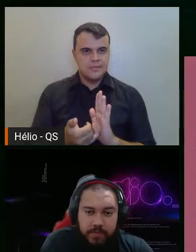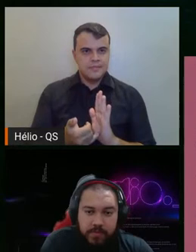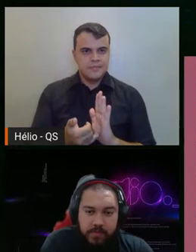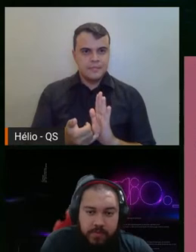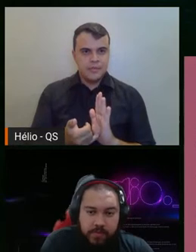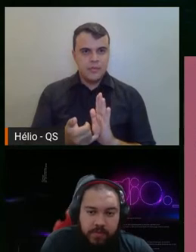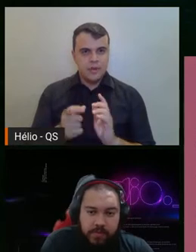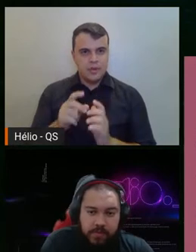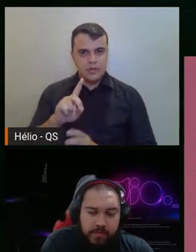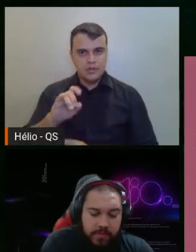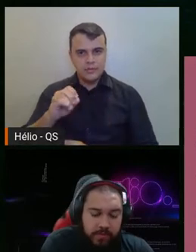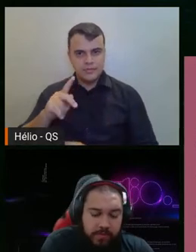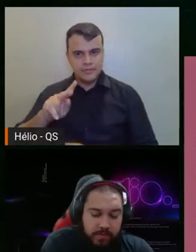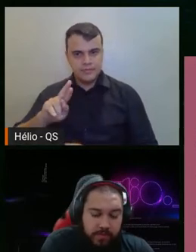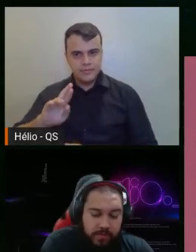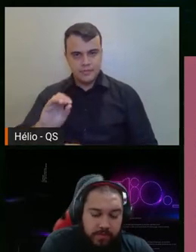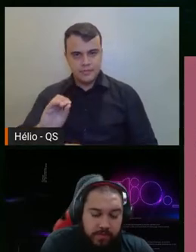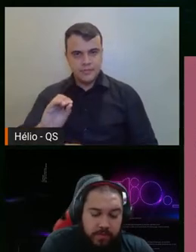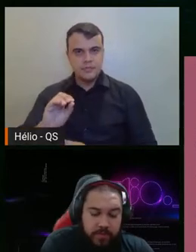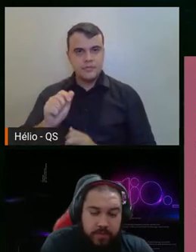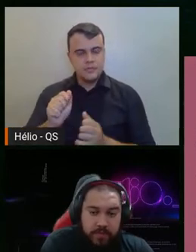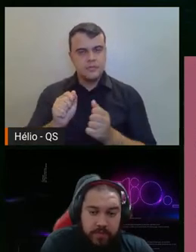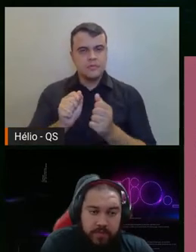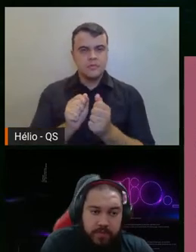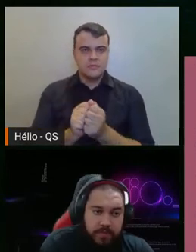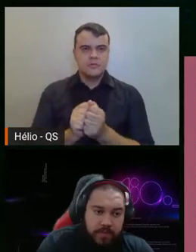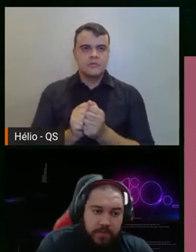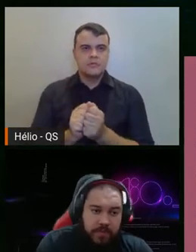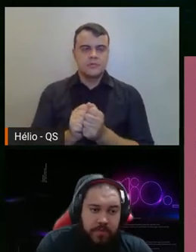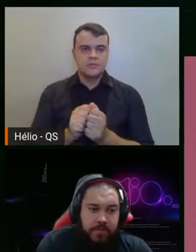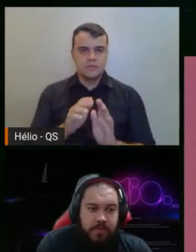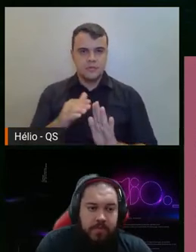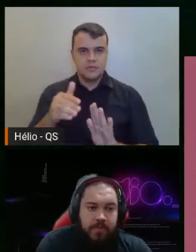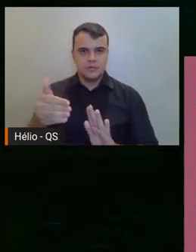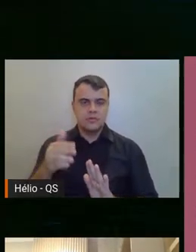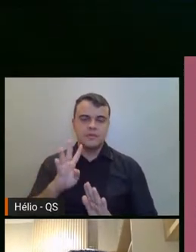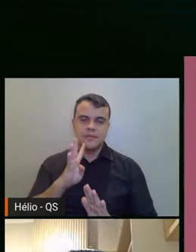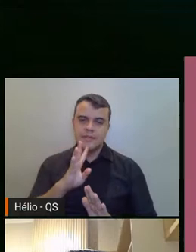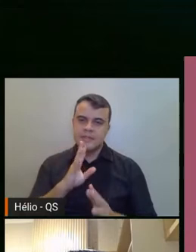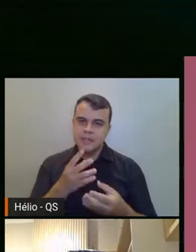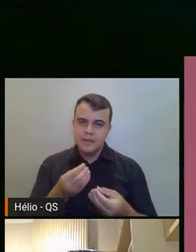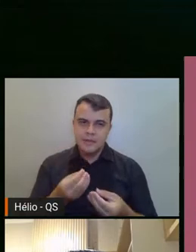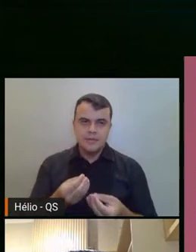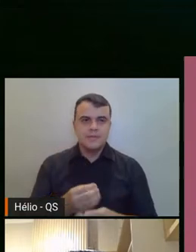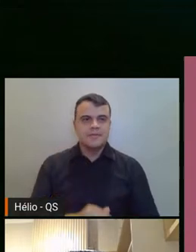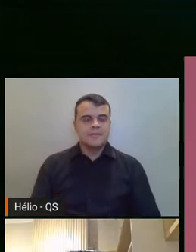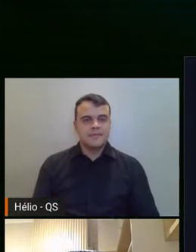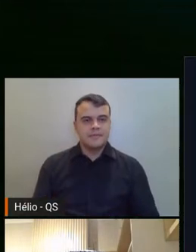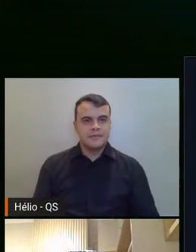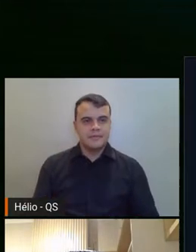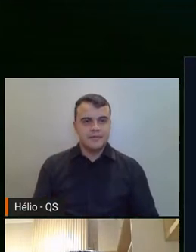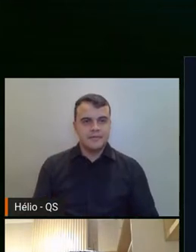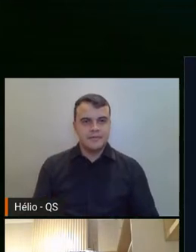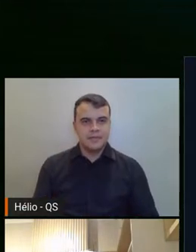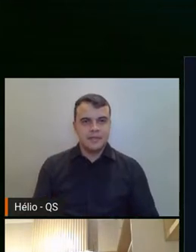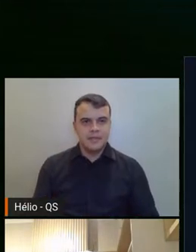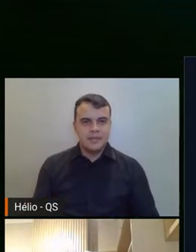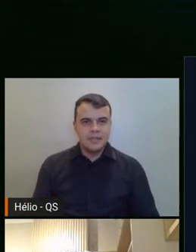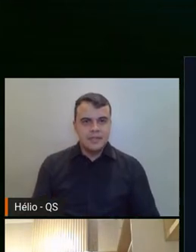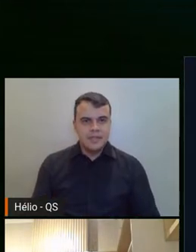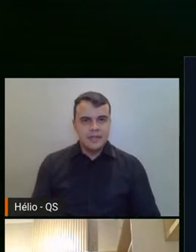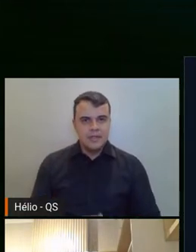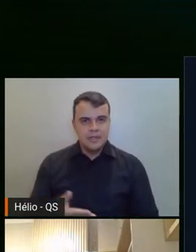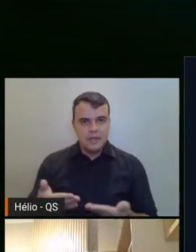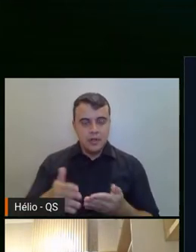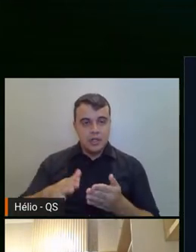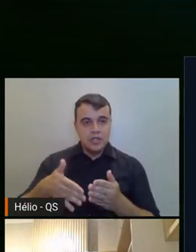pro e tamo junto e vamos juntos nessa jornada aí vai ser bom demais Demorou então a gente já tá indo aí galera